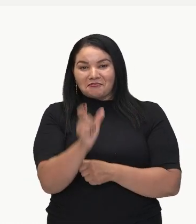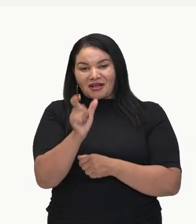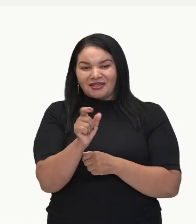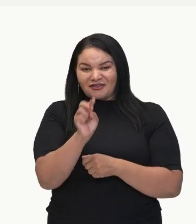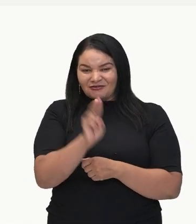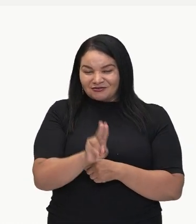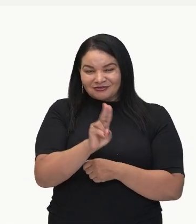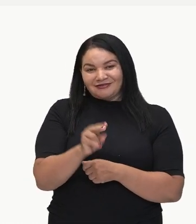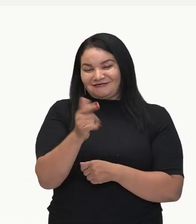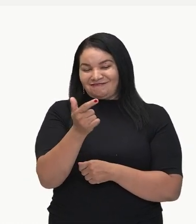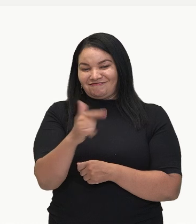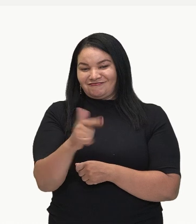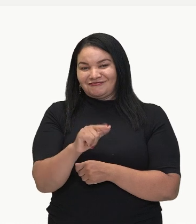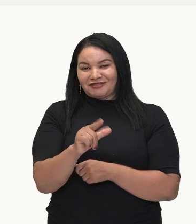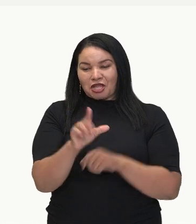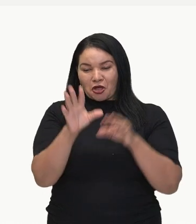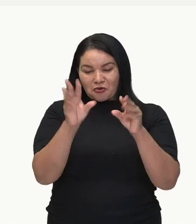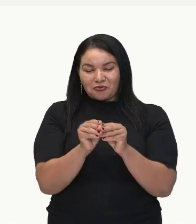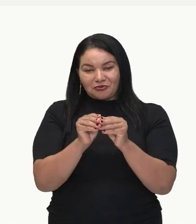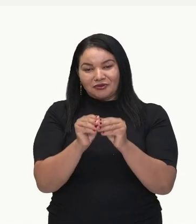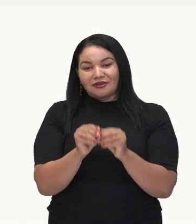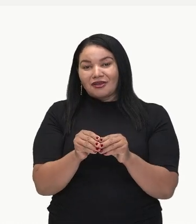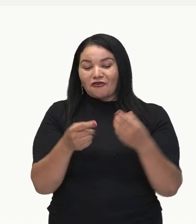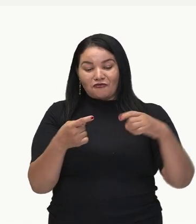pneumático. Você fala furou o meu